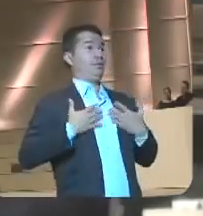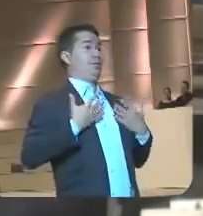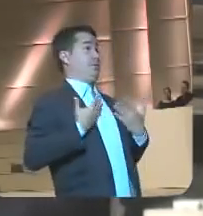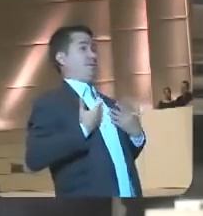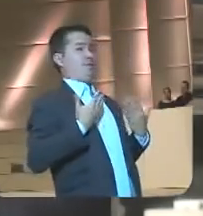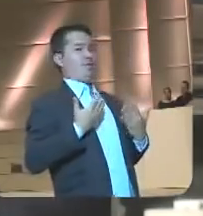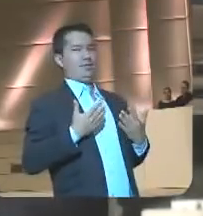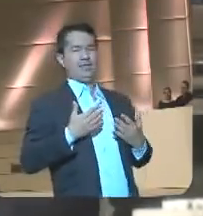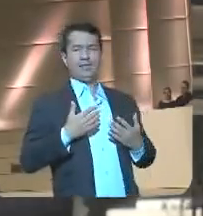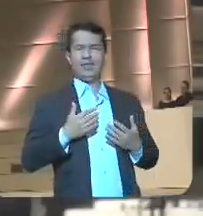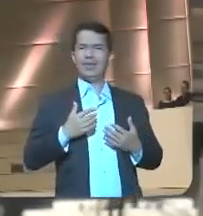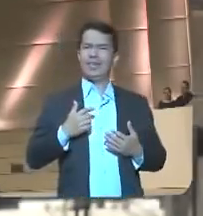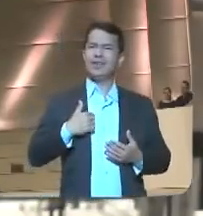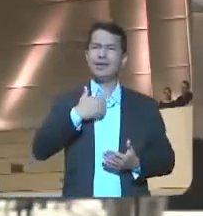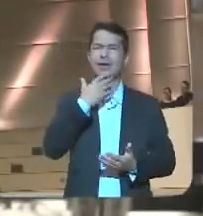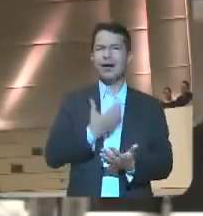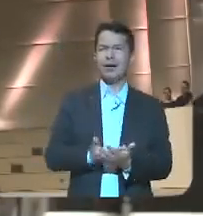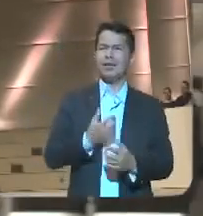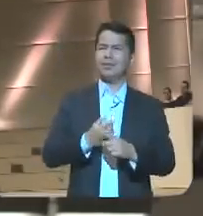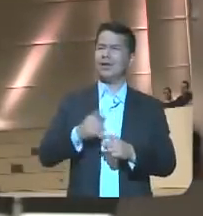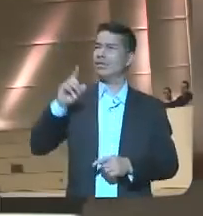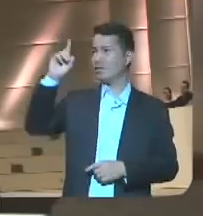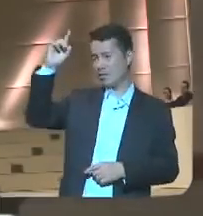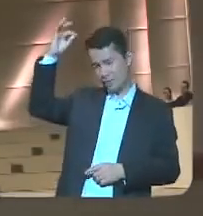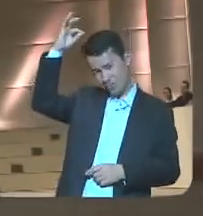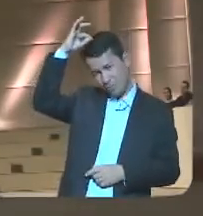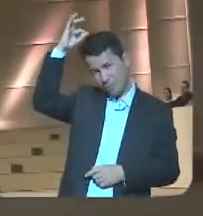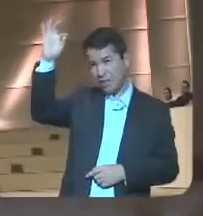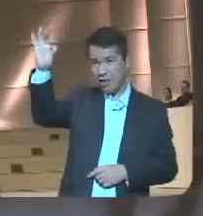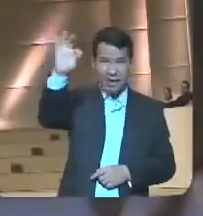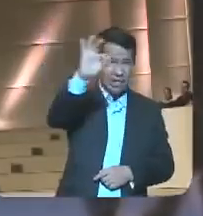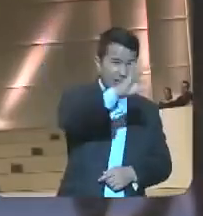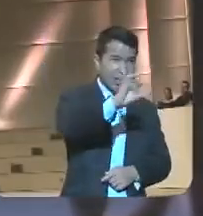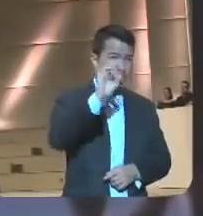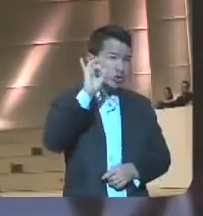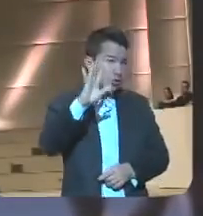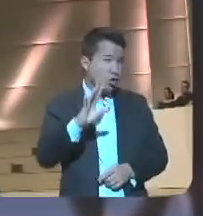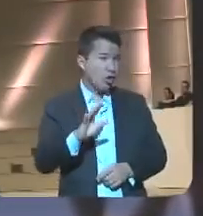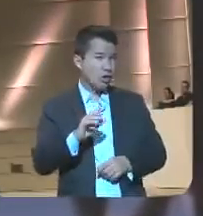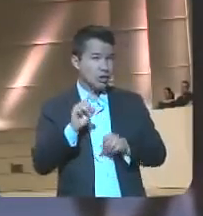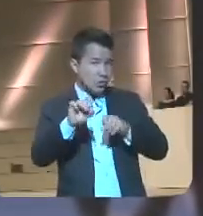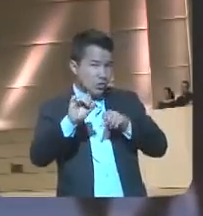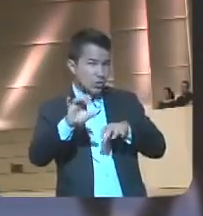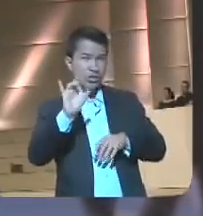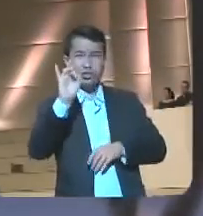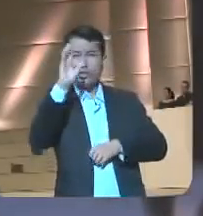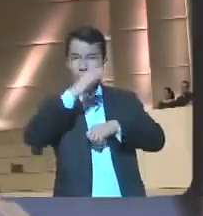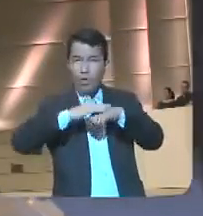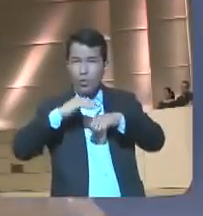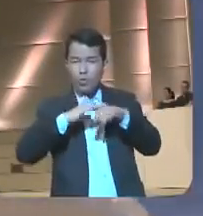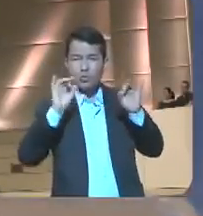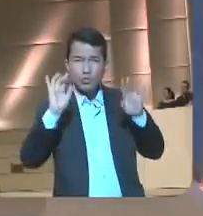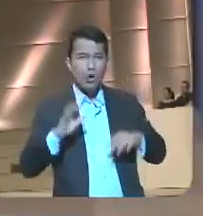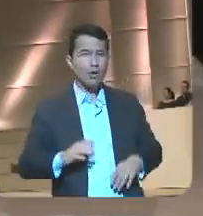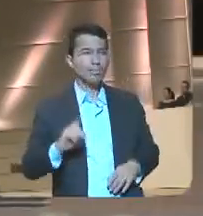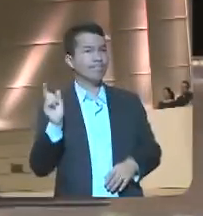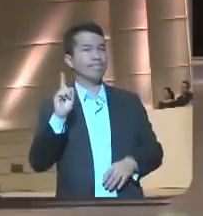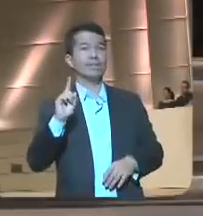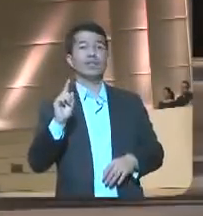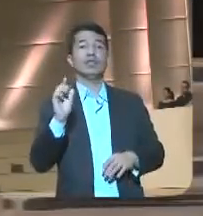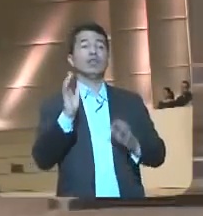ensina nos consola mas ele também em poderá a que coisa tremenda